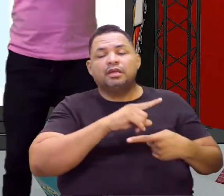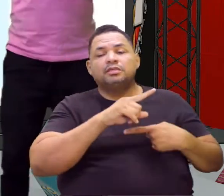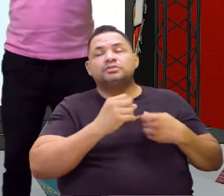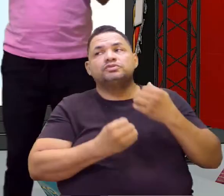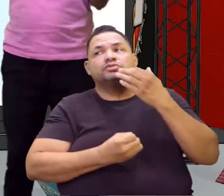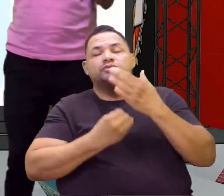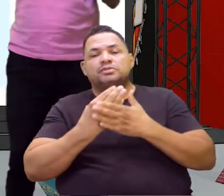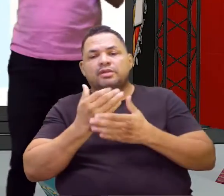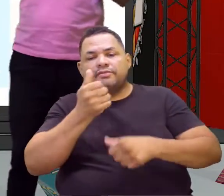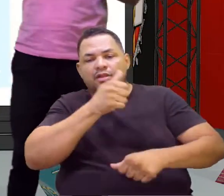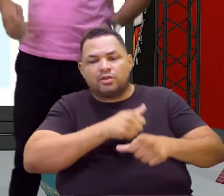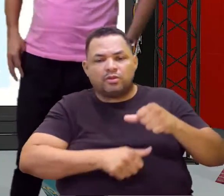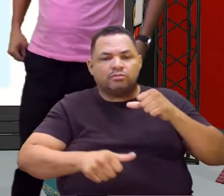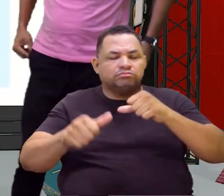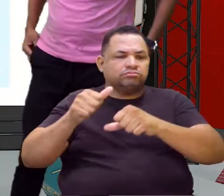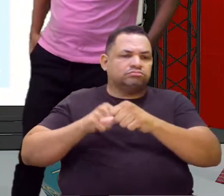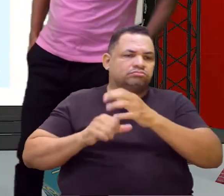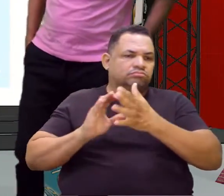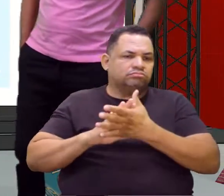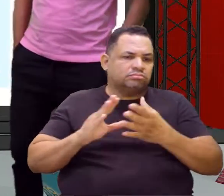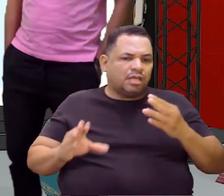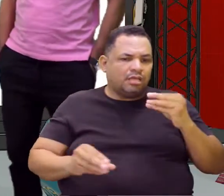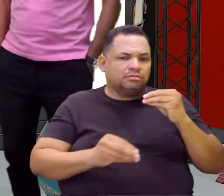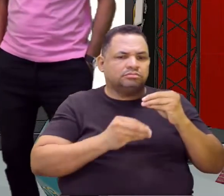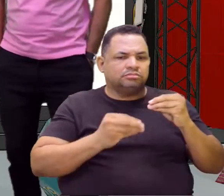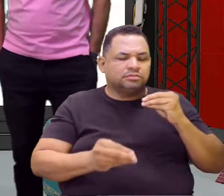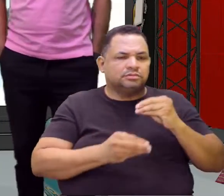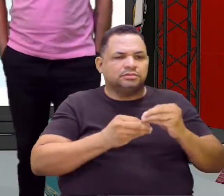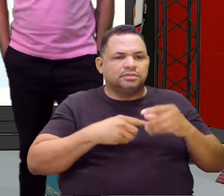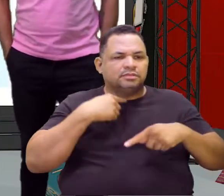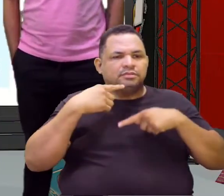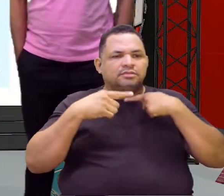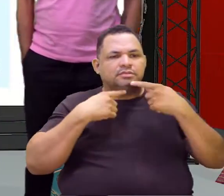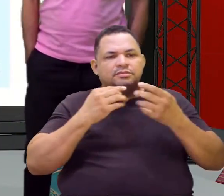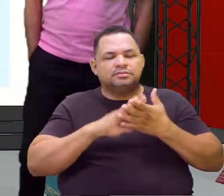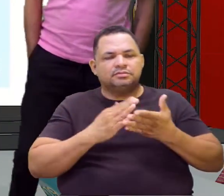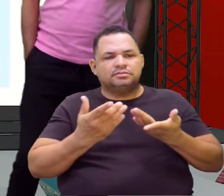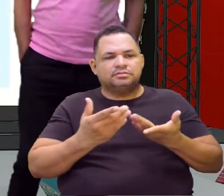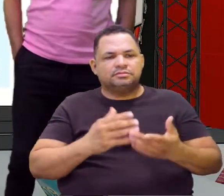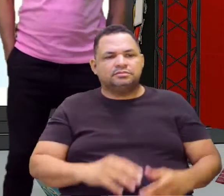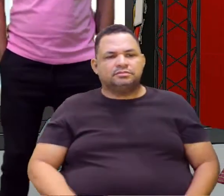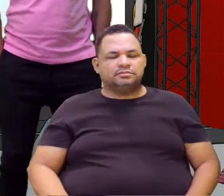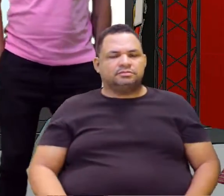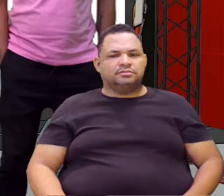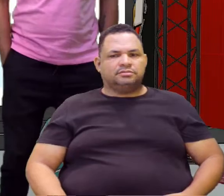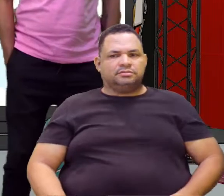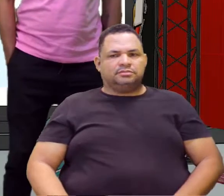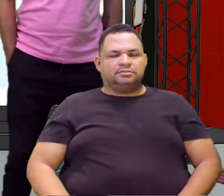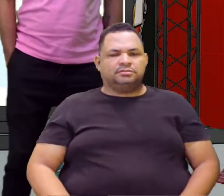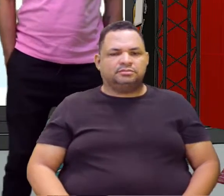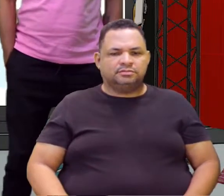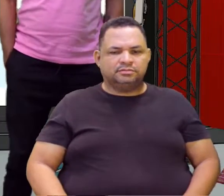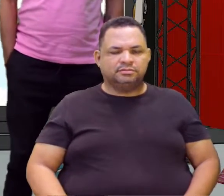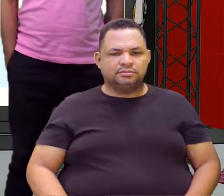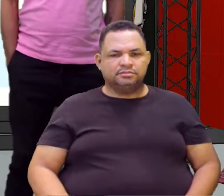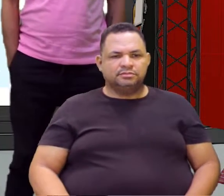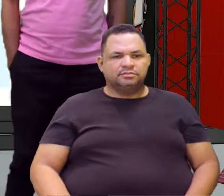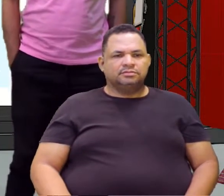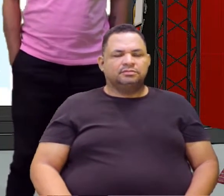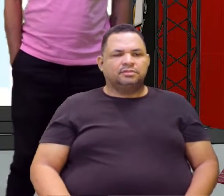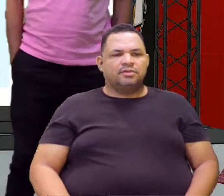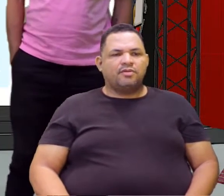com outra. E isso fica essa troca. Acumulou as dúvidas e os esclarecimentos também. Mas vamos em frente, falamos de área